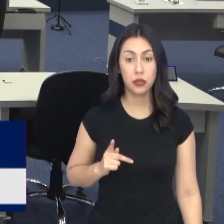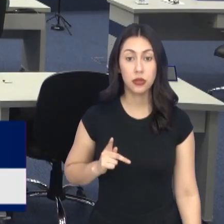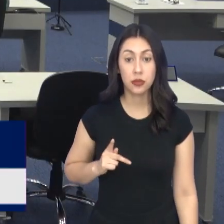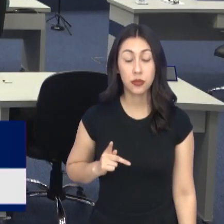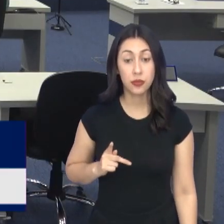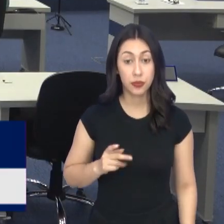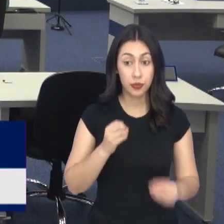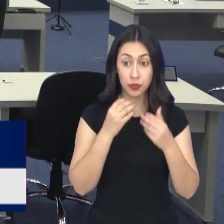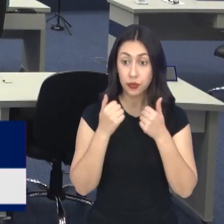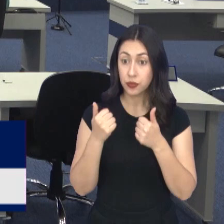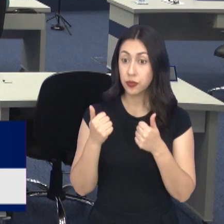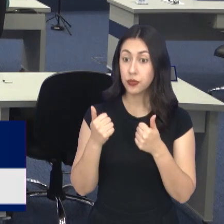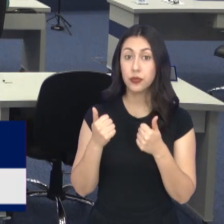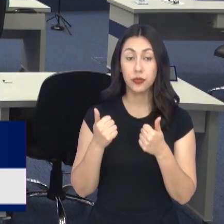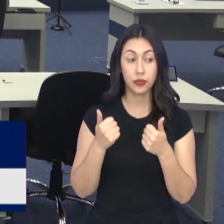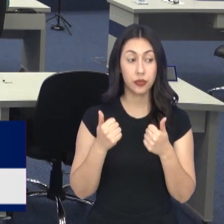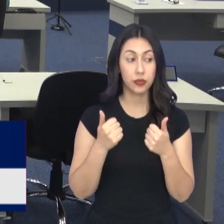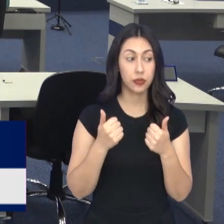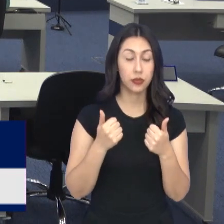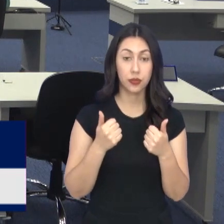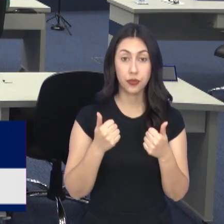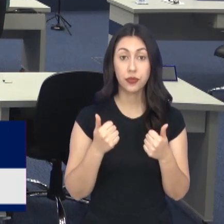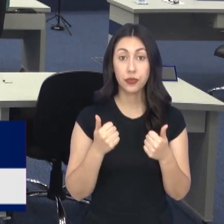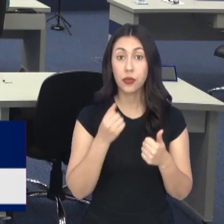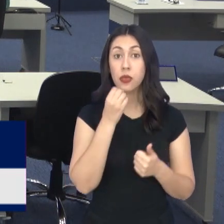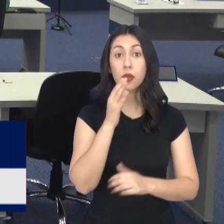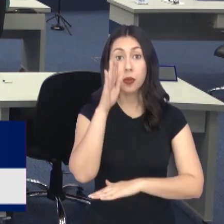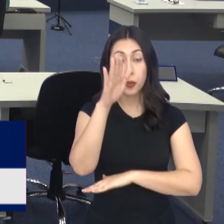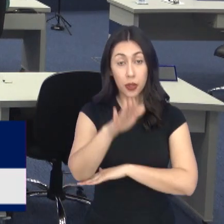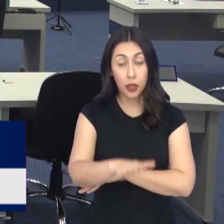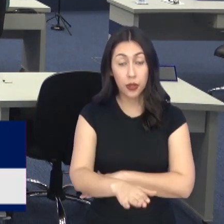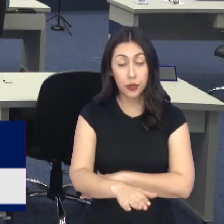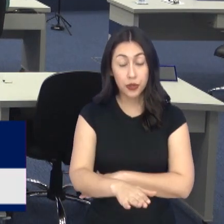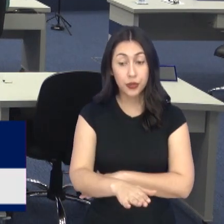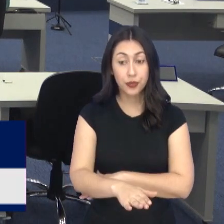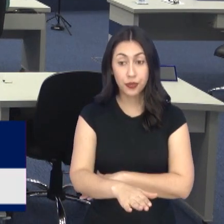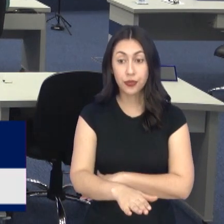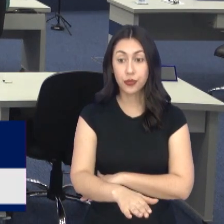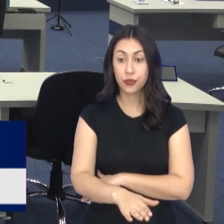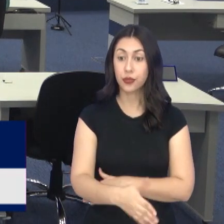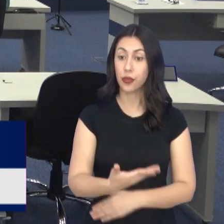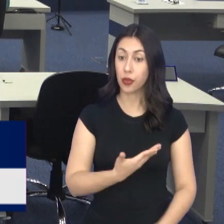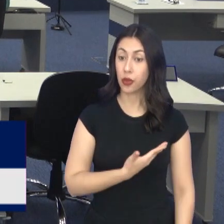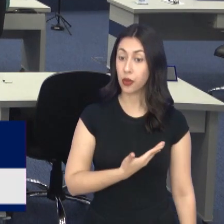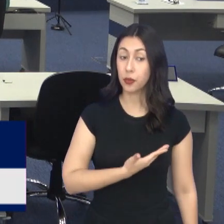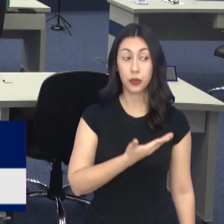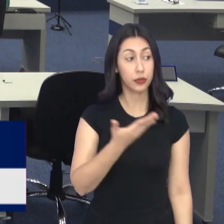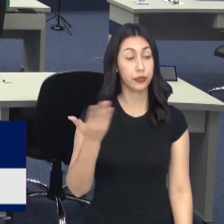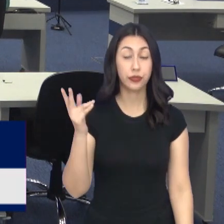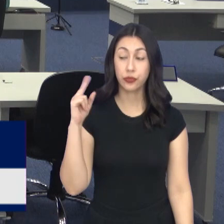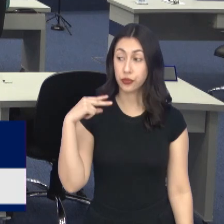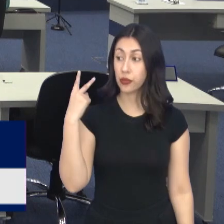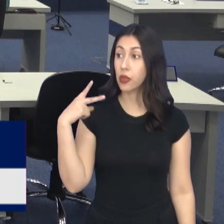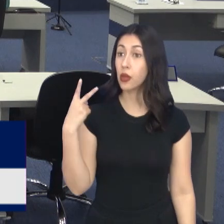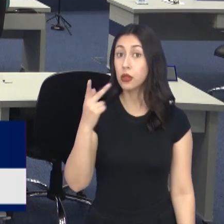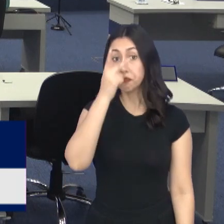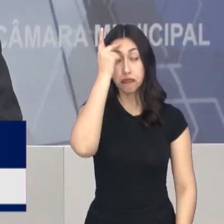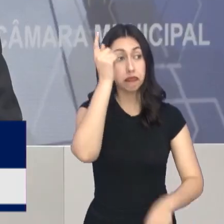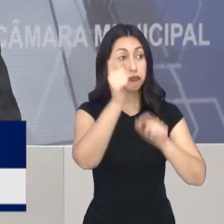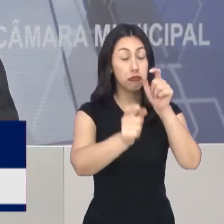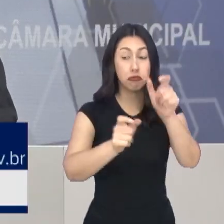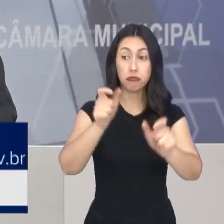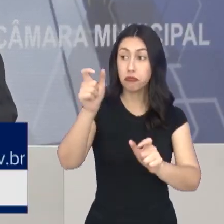tudo certo? Opa! Boa tarde, senhor presidente, colegas vereadores, público